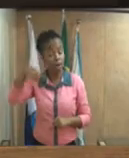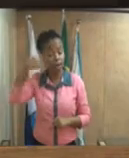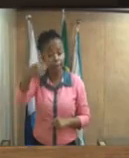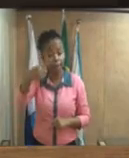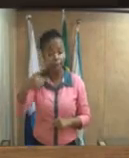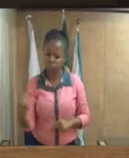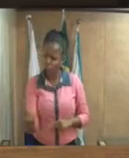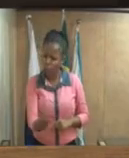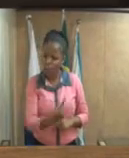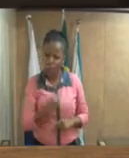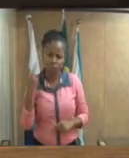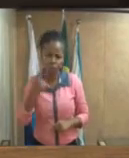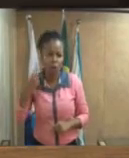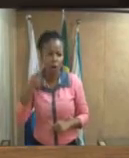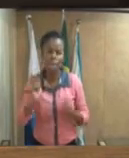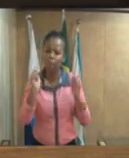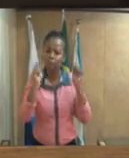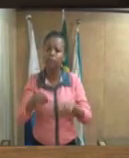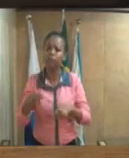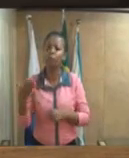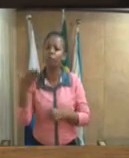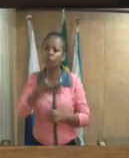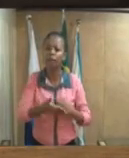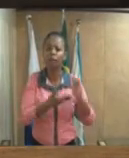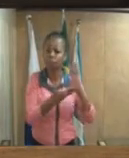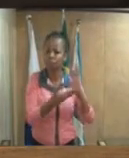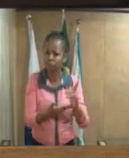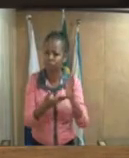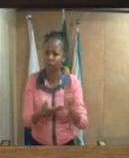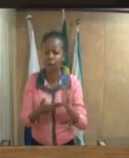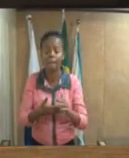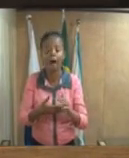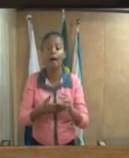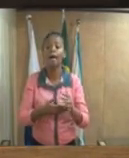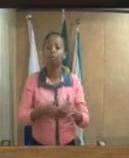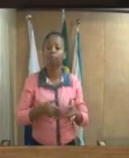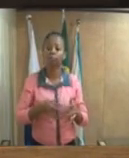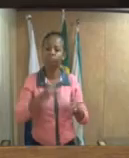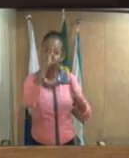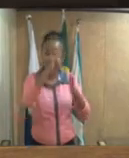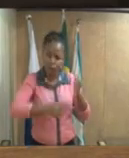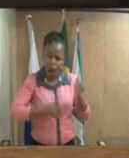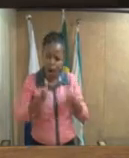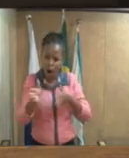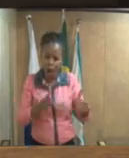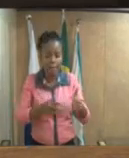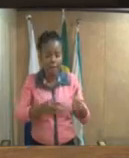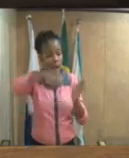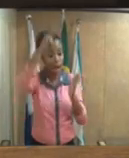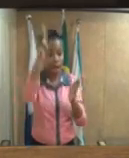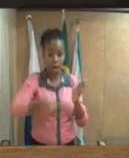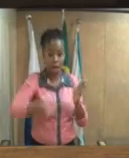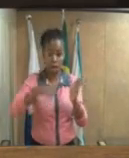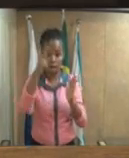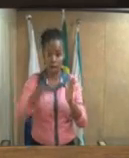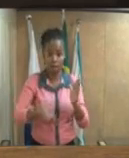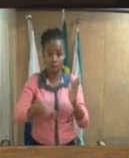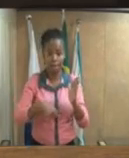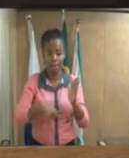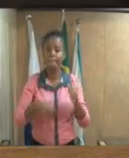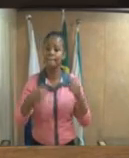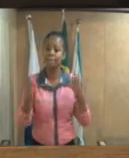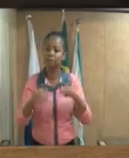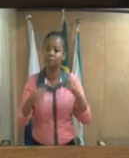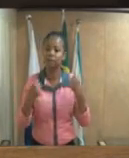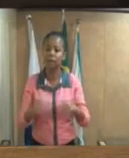estejamos aqui lendo esse parecer e, quem sabe, se for o caso,